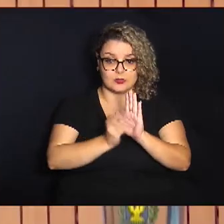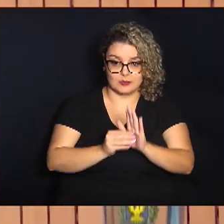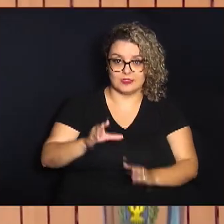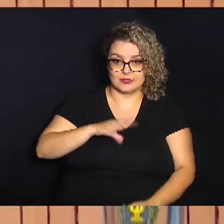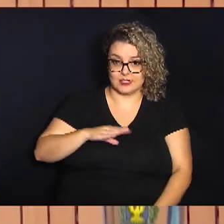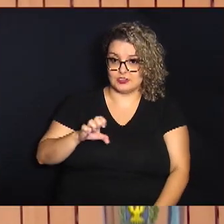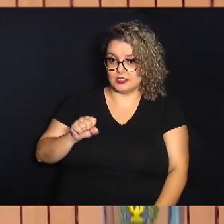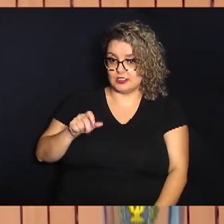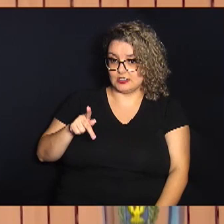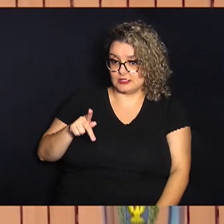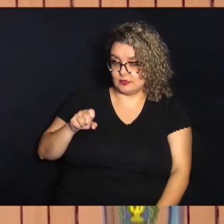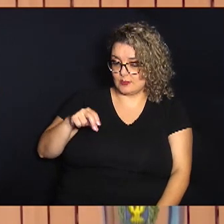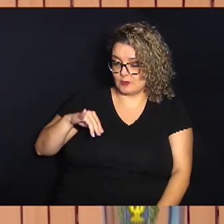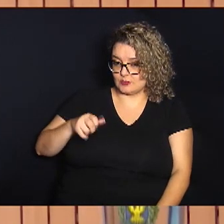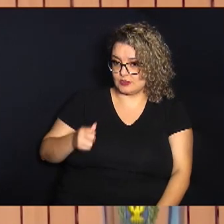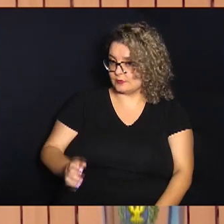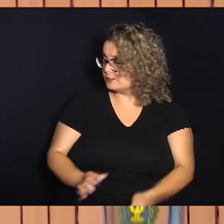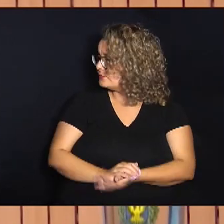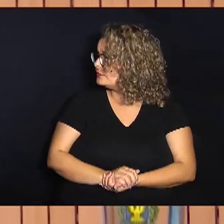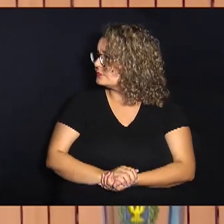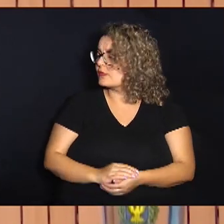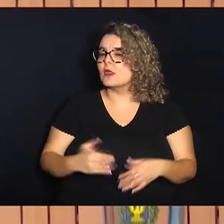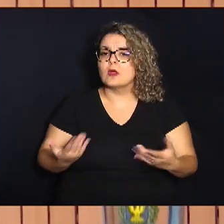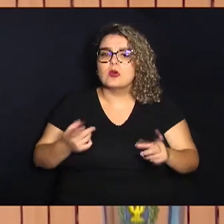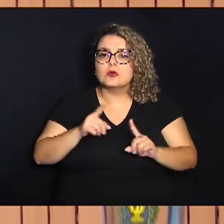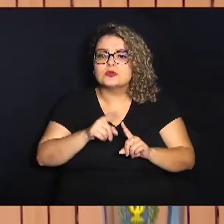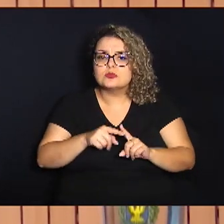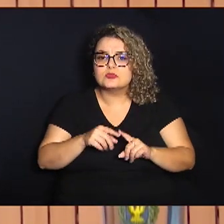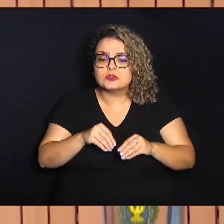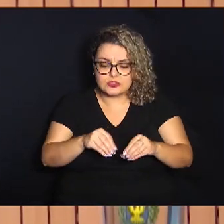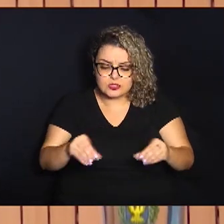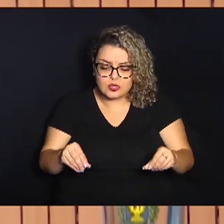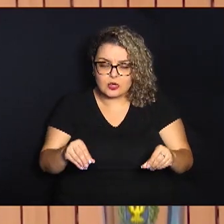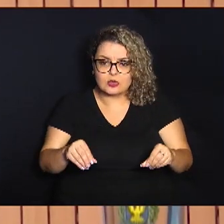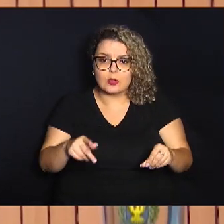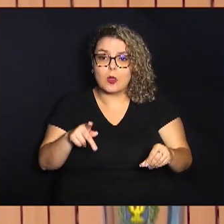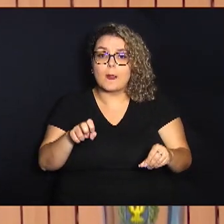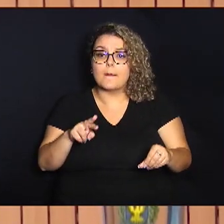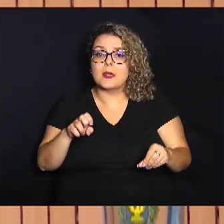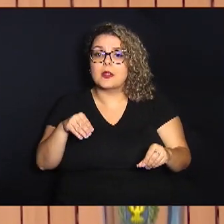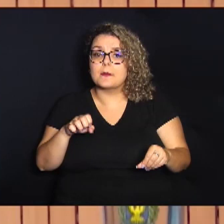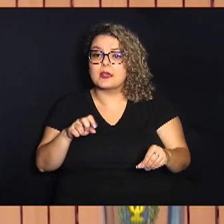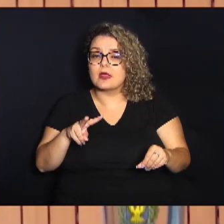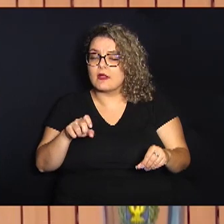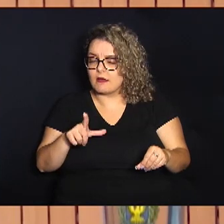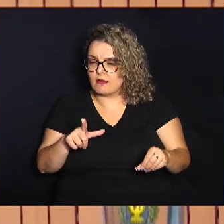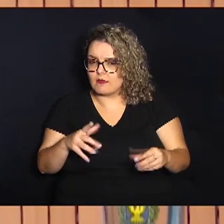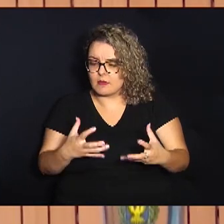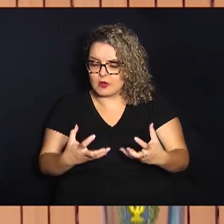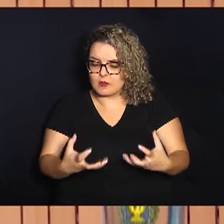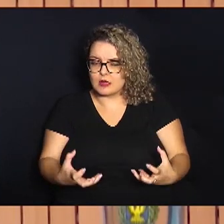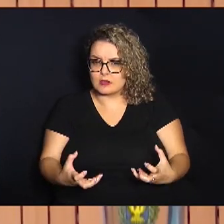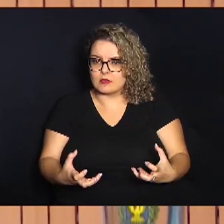esponja. Que tipo de solo permeável nós estamos falando? Tá? E como a professora falou, esse solo precisa ter